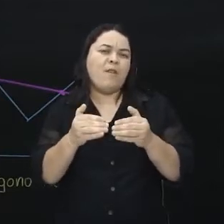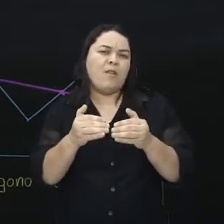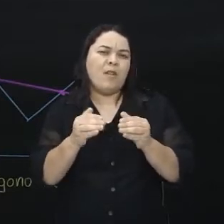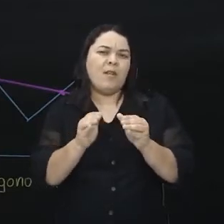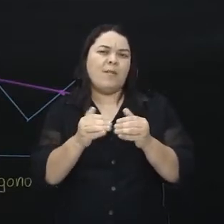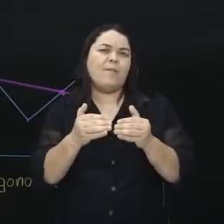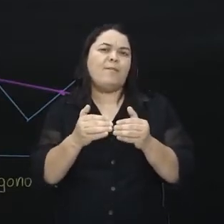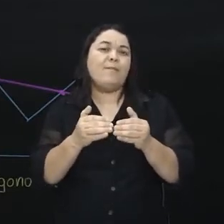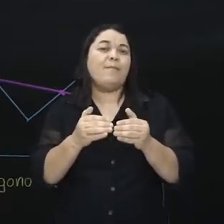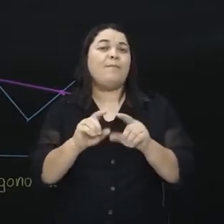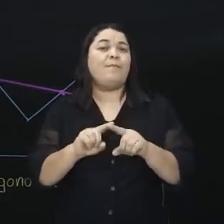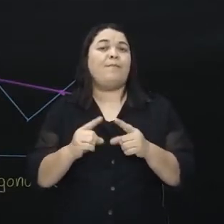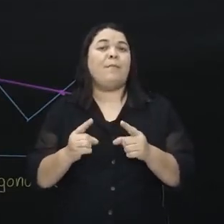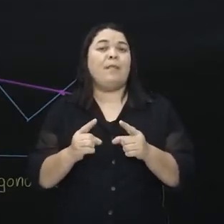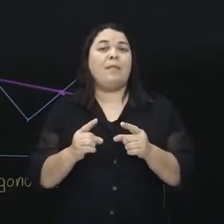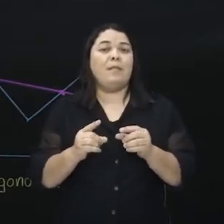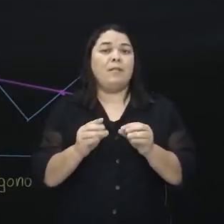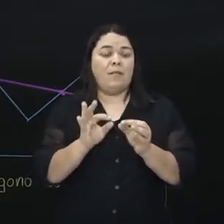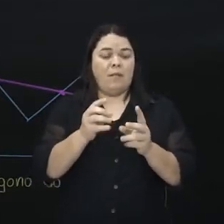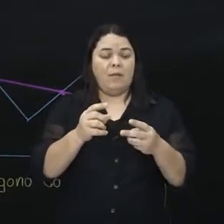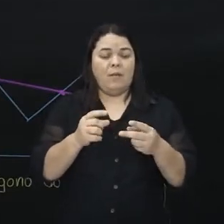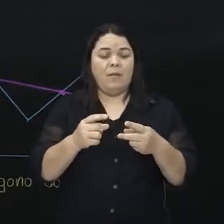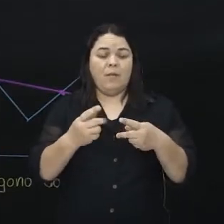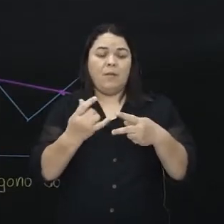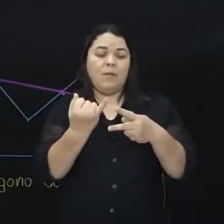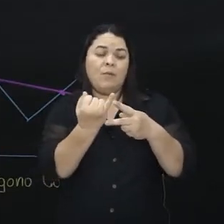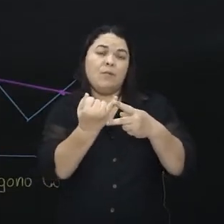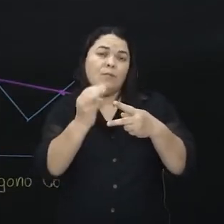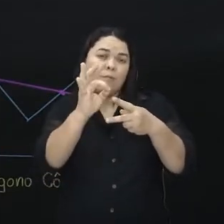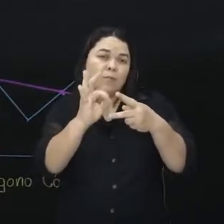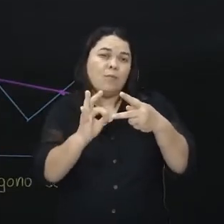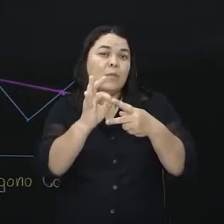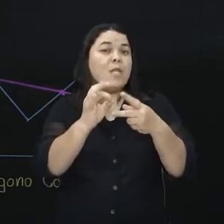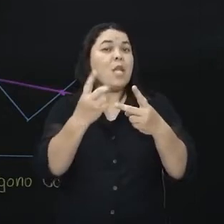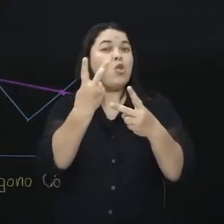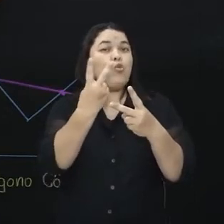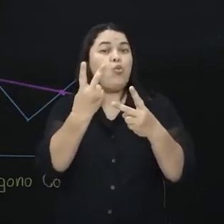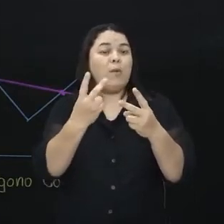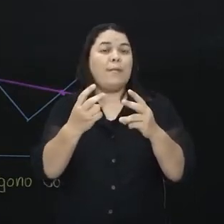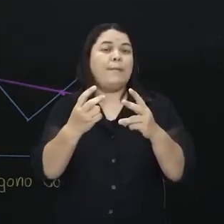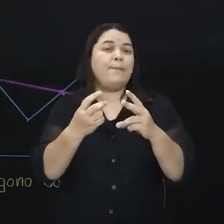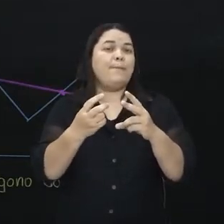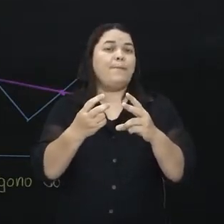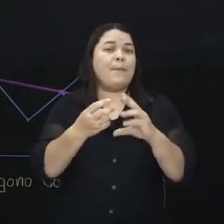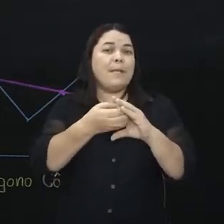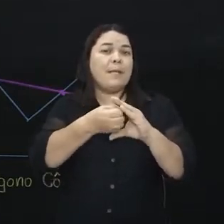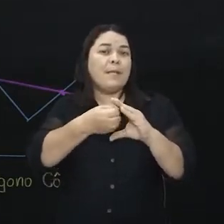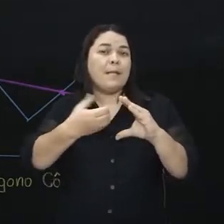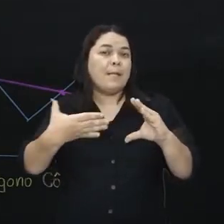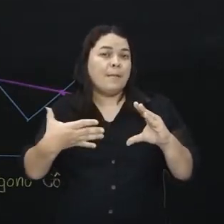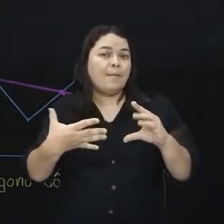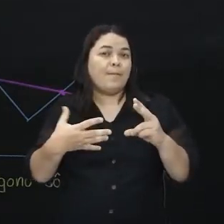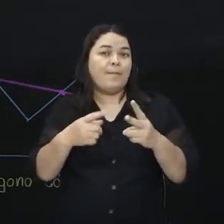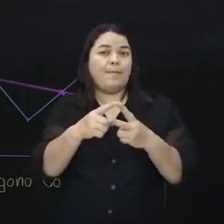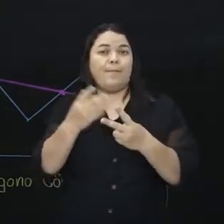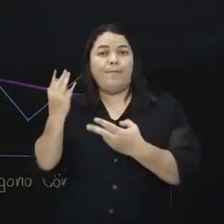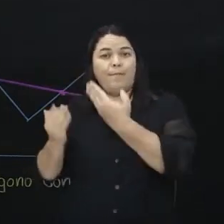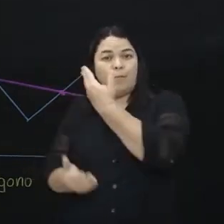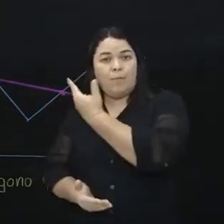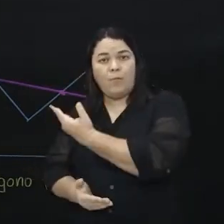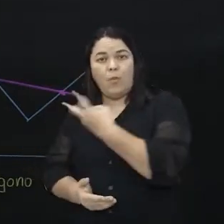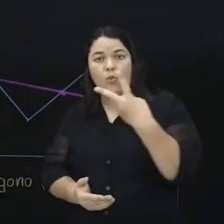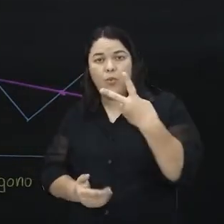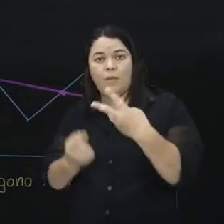Só que atenção, os polígonos ele tem duas classificações, tá? Uma delas é o polígono convexo, a